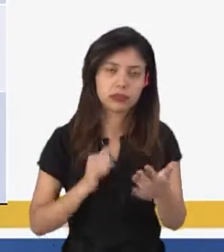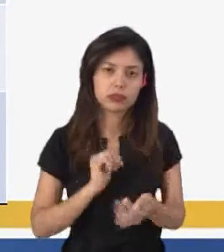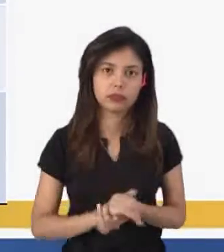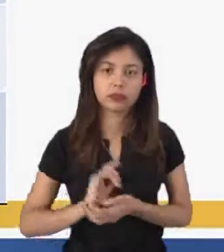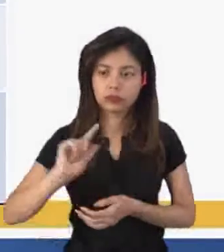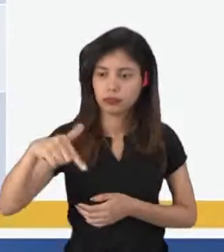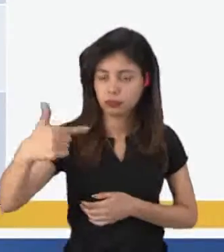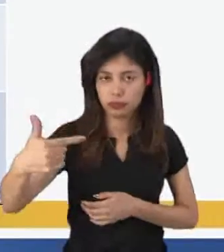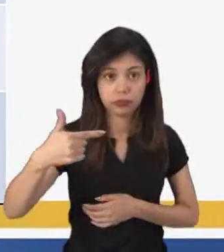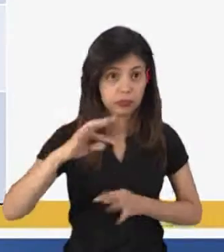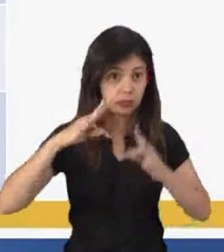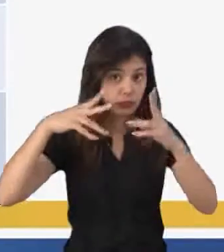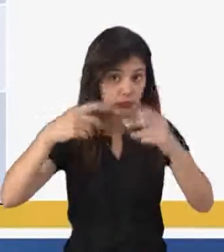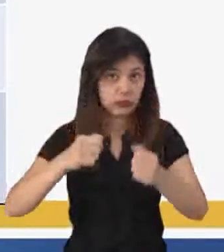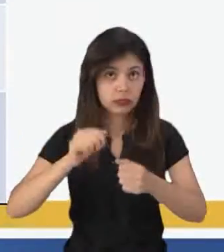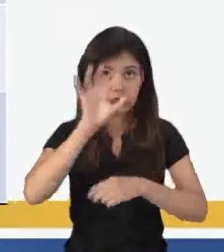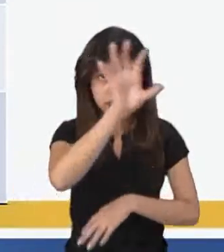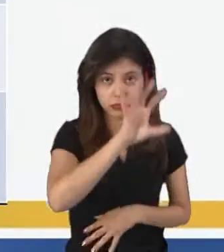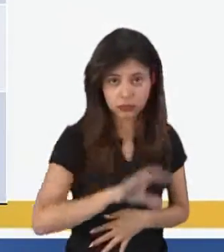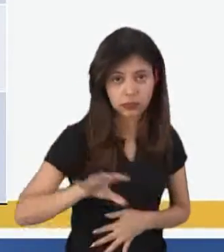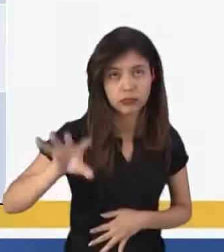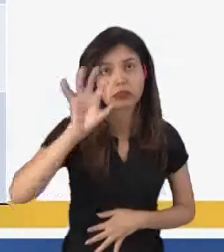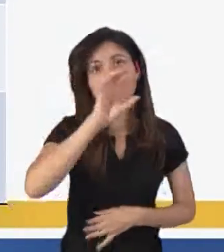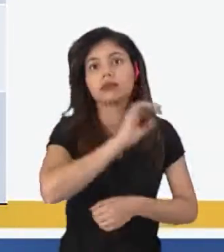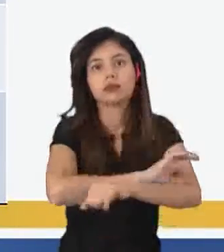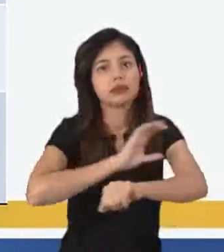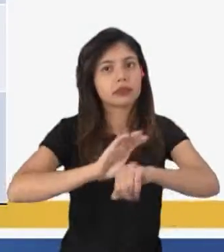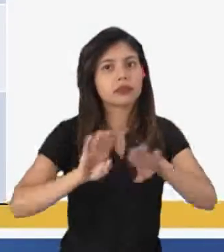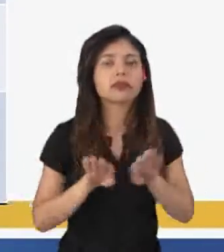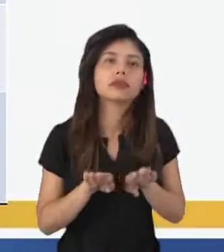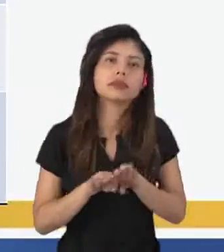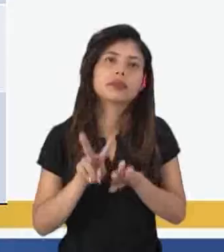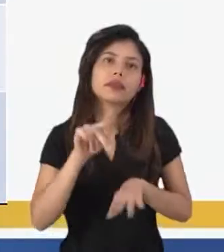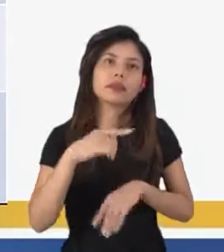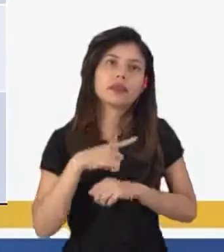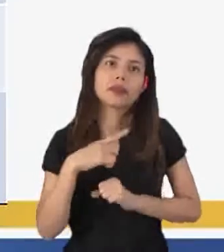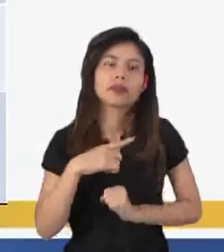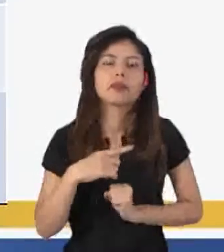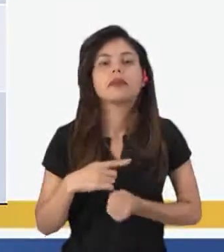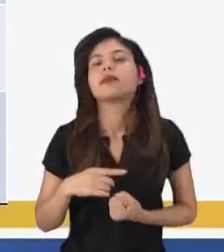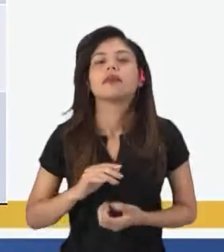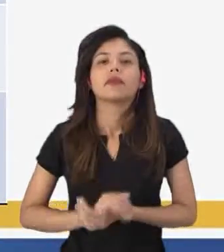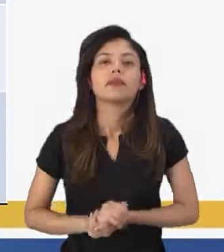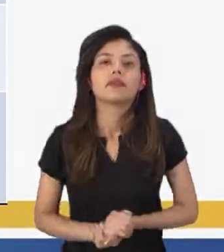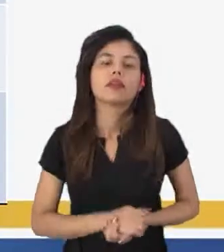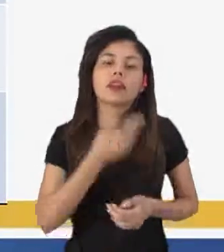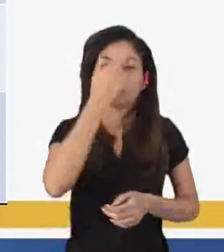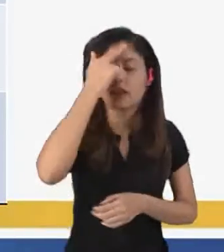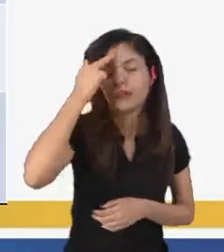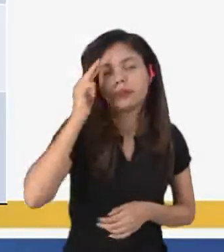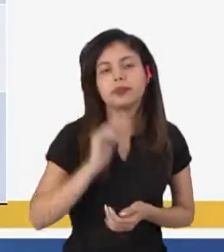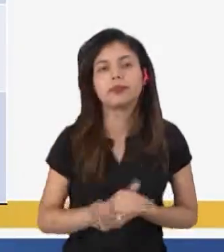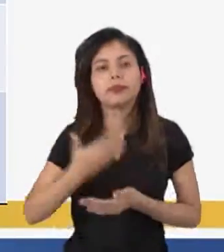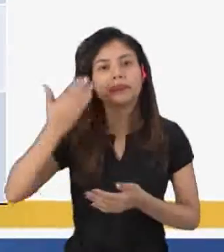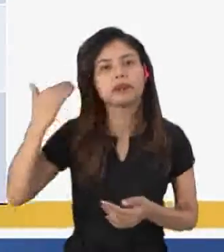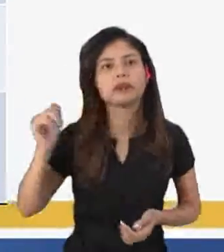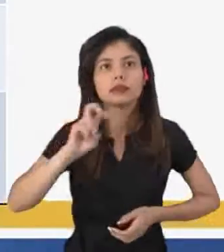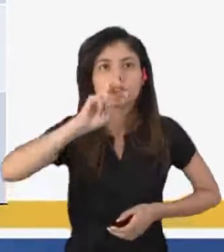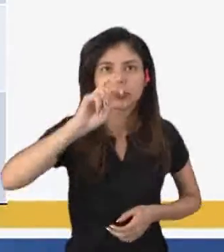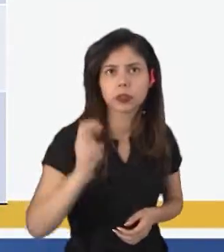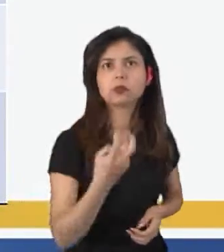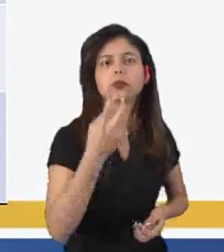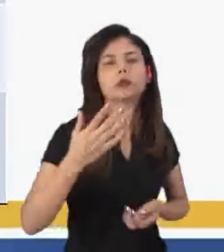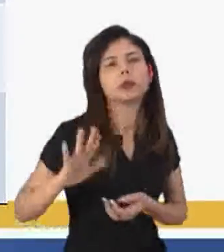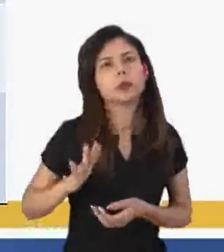ocorrem em toda a cultura, em todos os continentes. E aí a gente vamos ter também. Então, da história antiga, ela vai pegar de 5.000